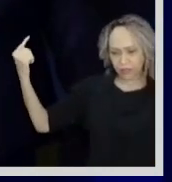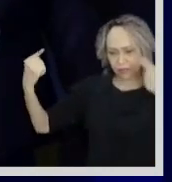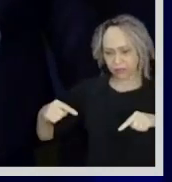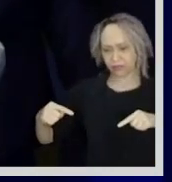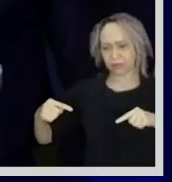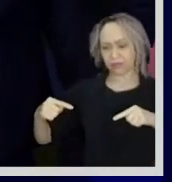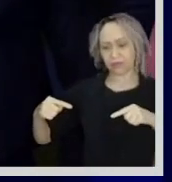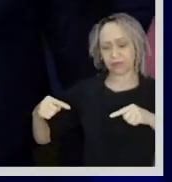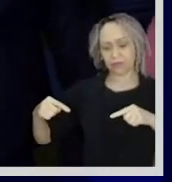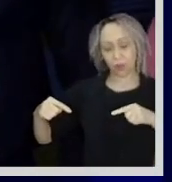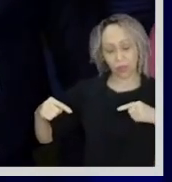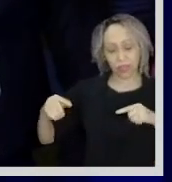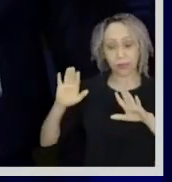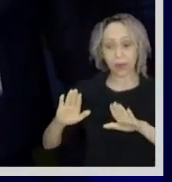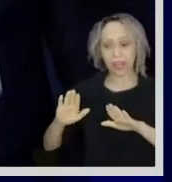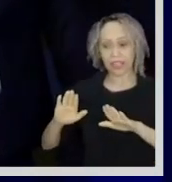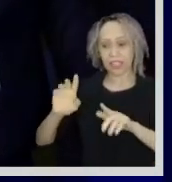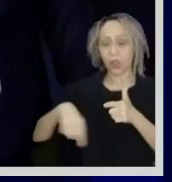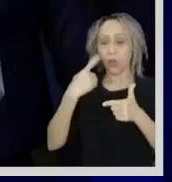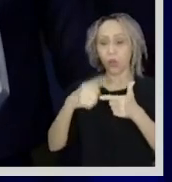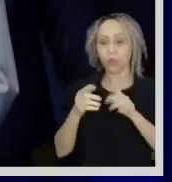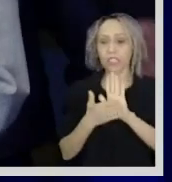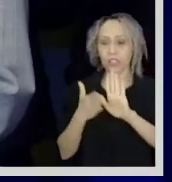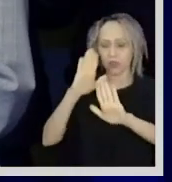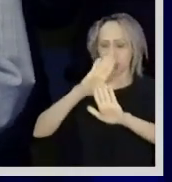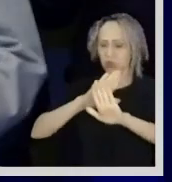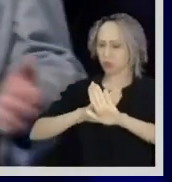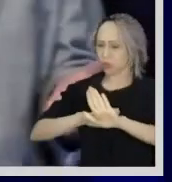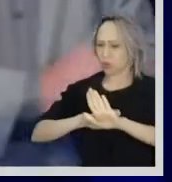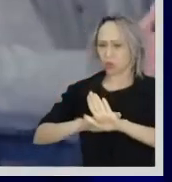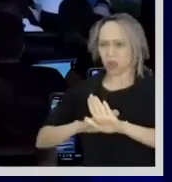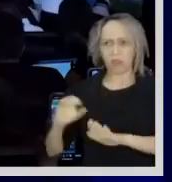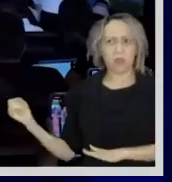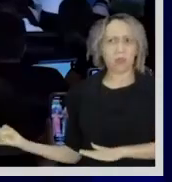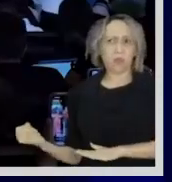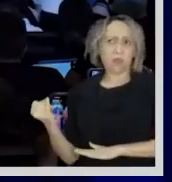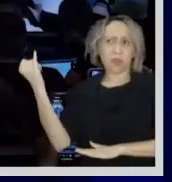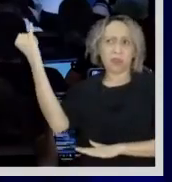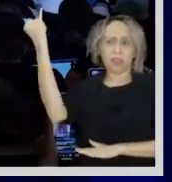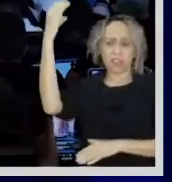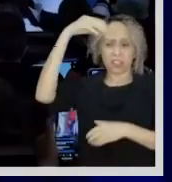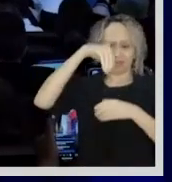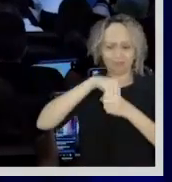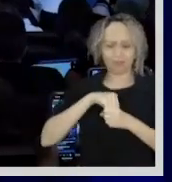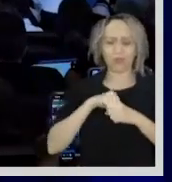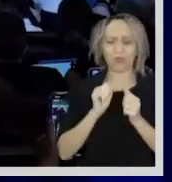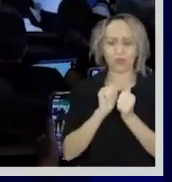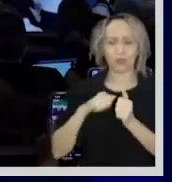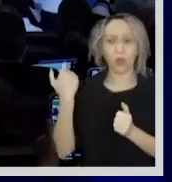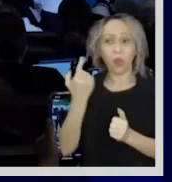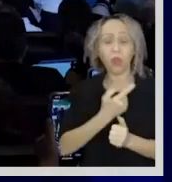da administração direta e indireta. Então, o PT vai ter todo um arcabouço ali para